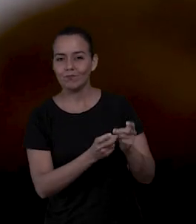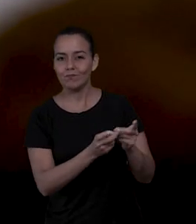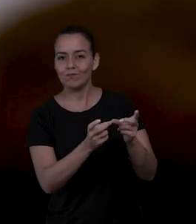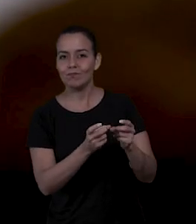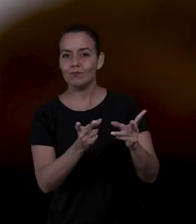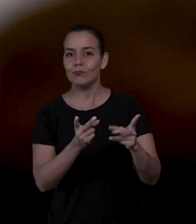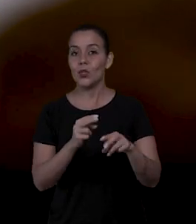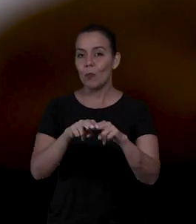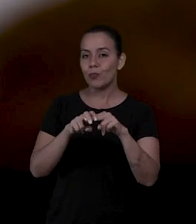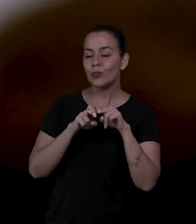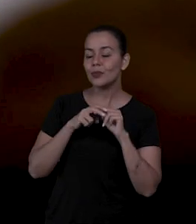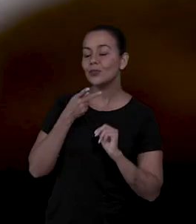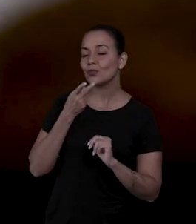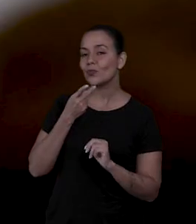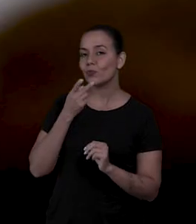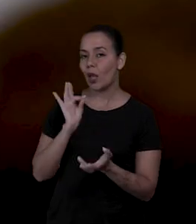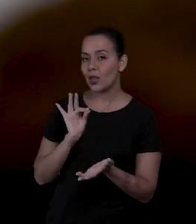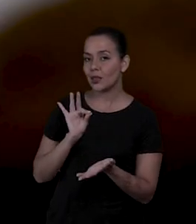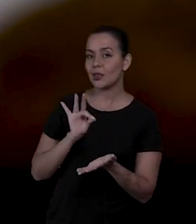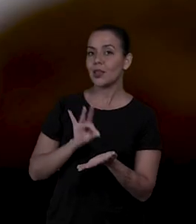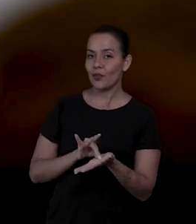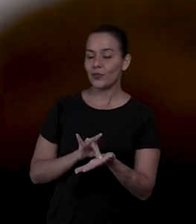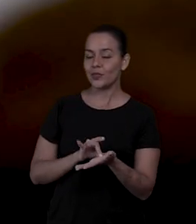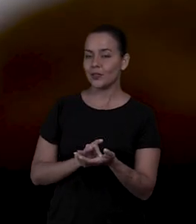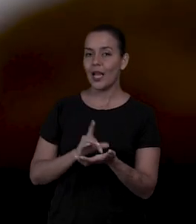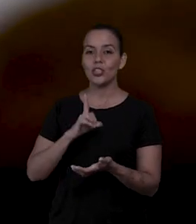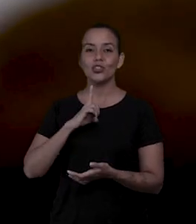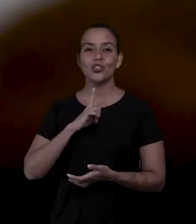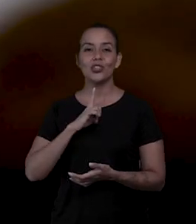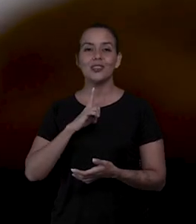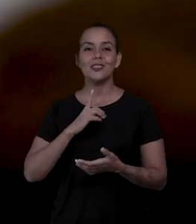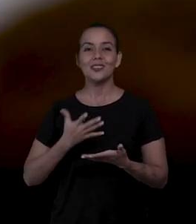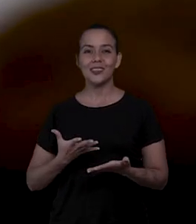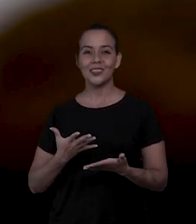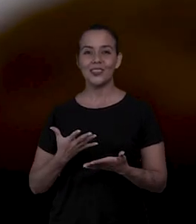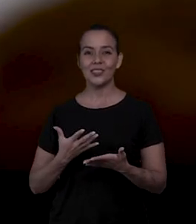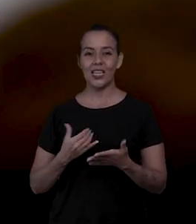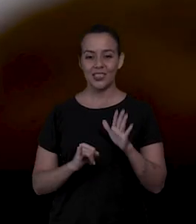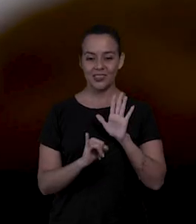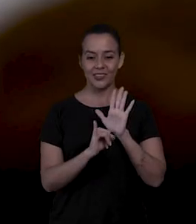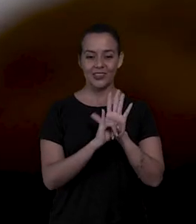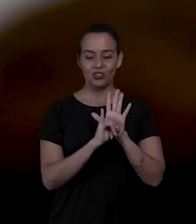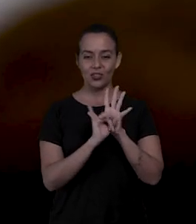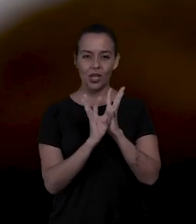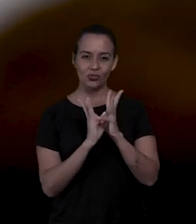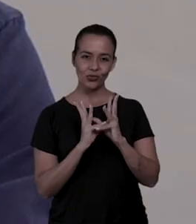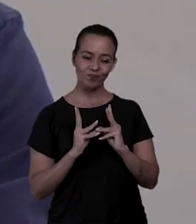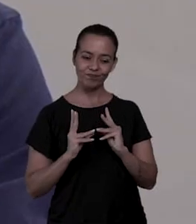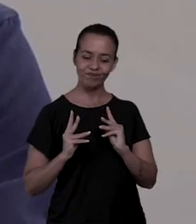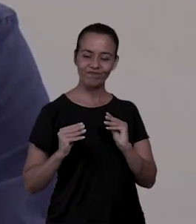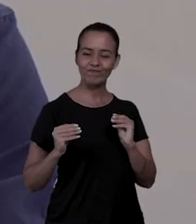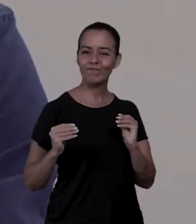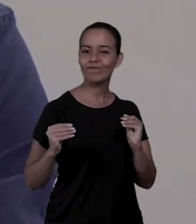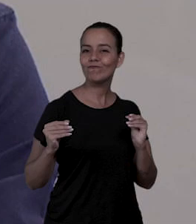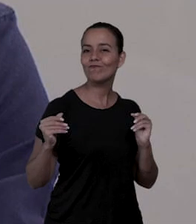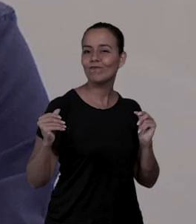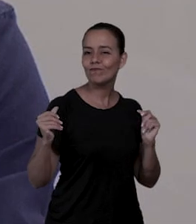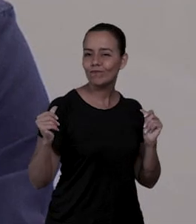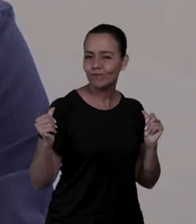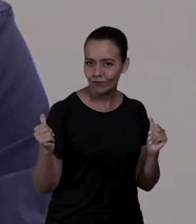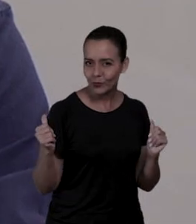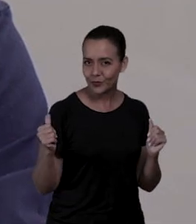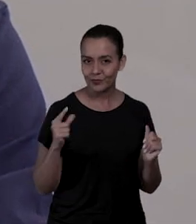pelo capitalismo, por uma indústria. Então, por isso que ele fala que, na verdade, começa a se ter